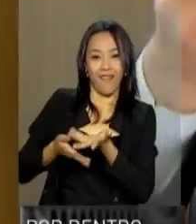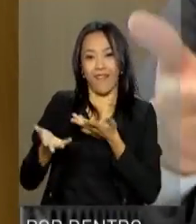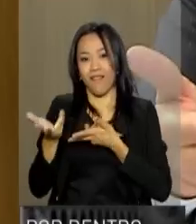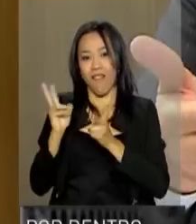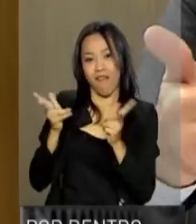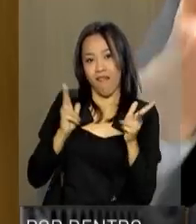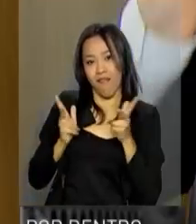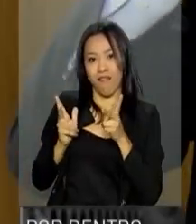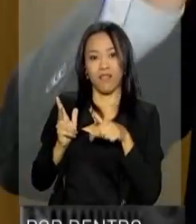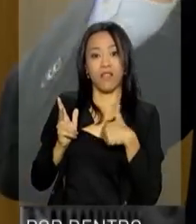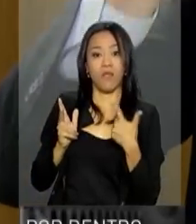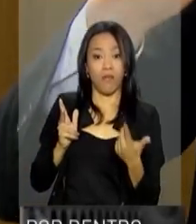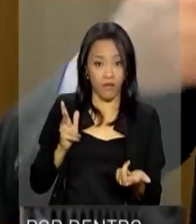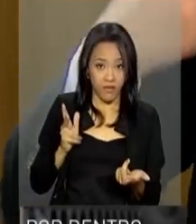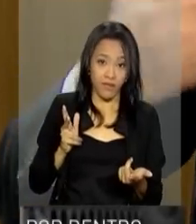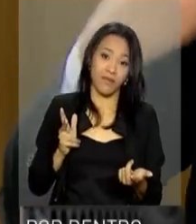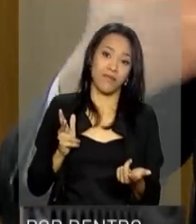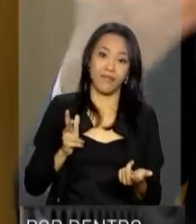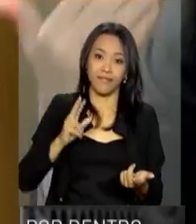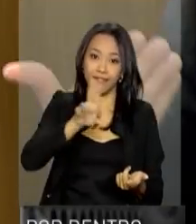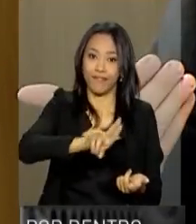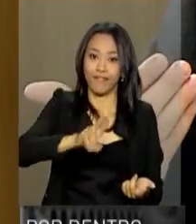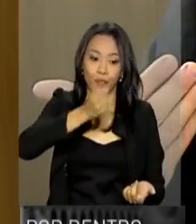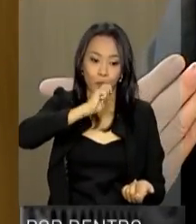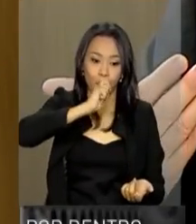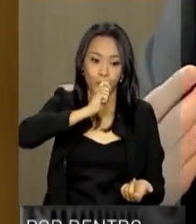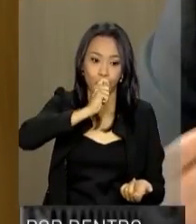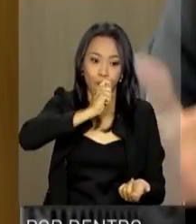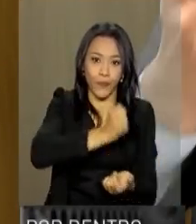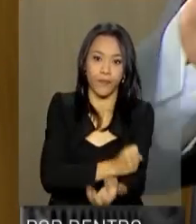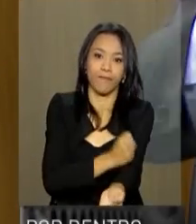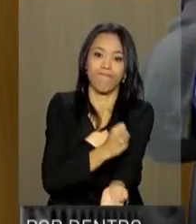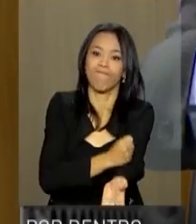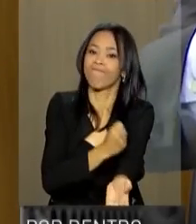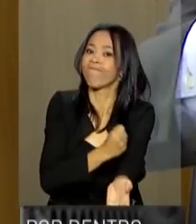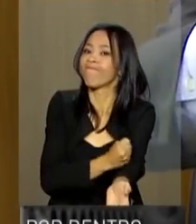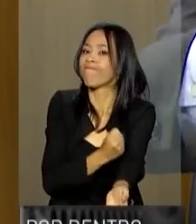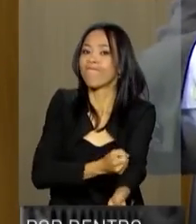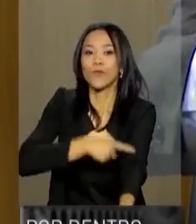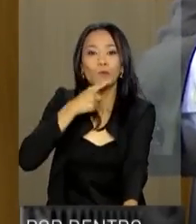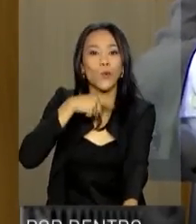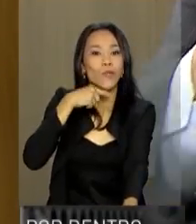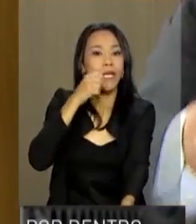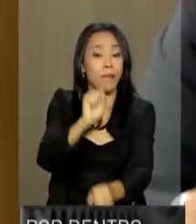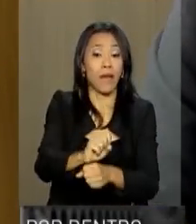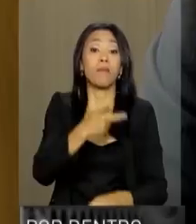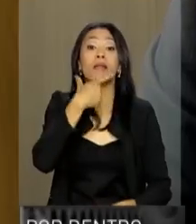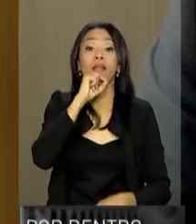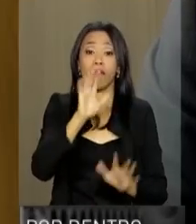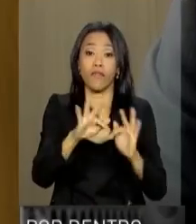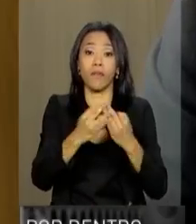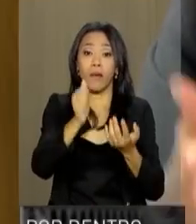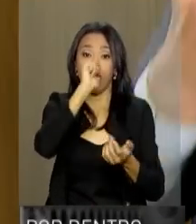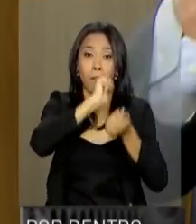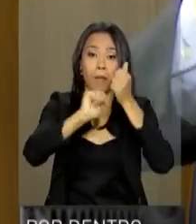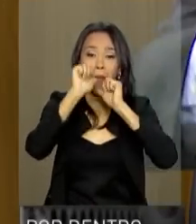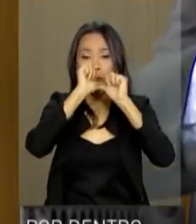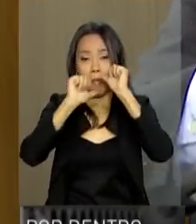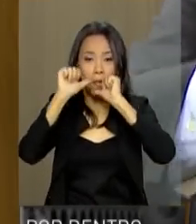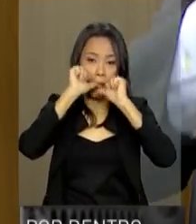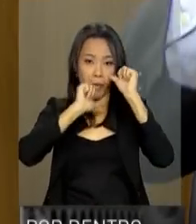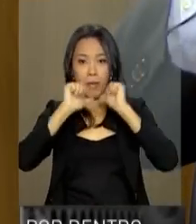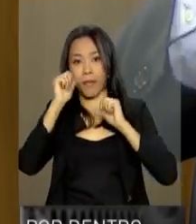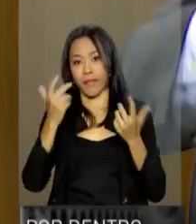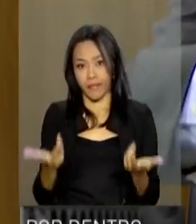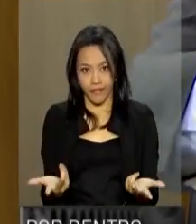tal e depois acaba com dependência química não consegue mais parar quem tem alguém com o alcoólatra na família sabe que estou falando quem tem alguém